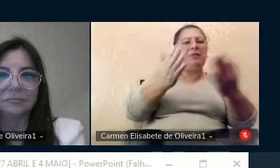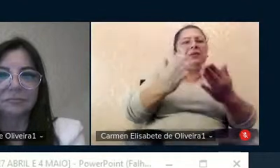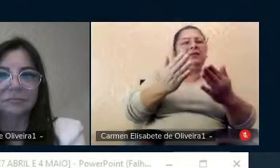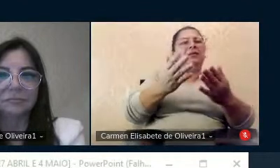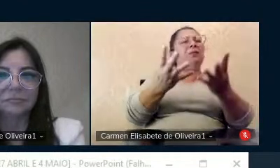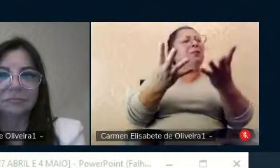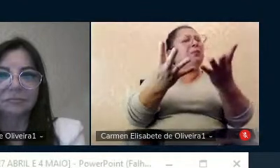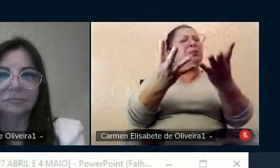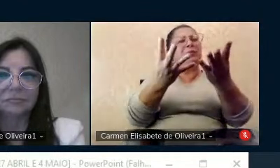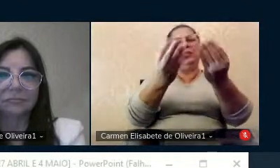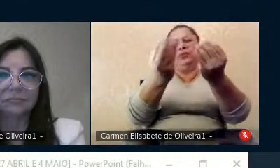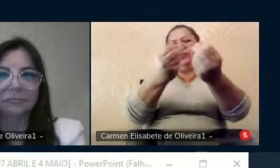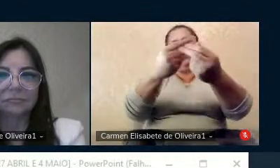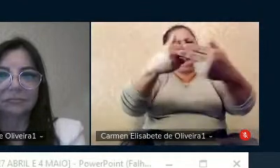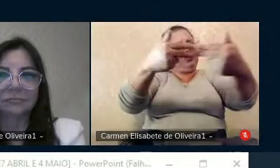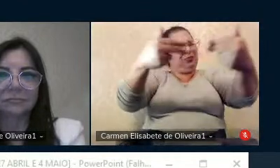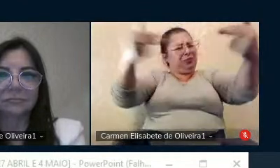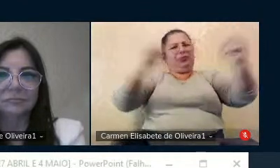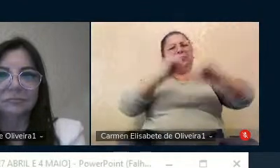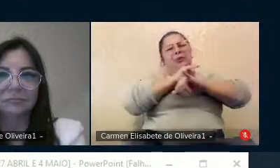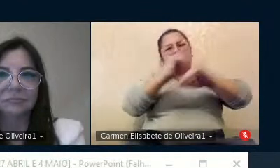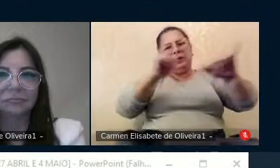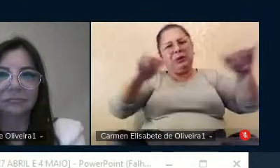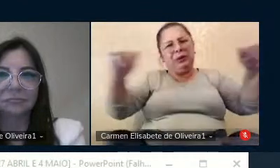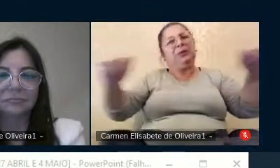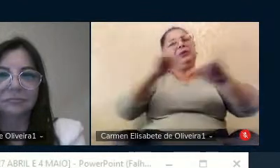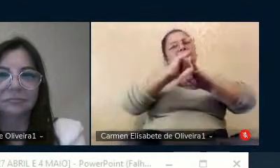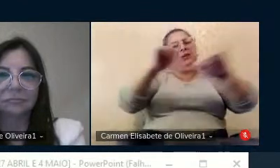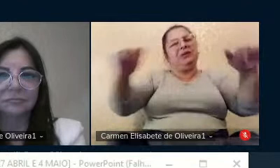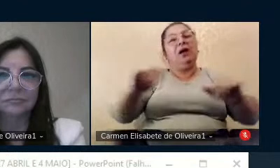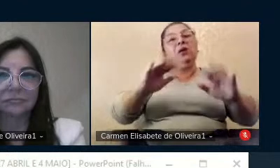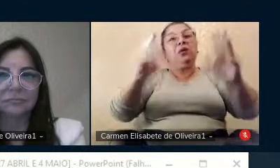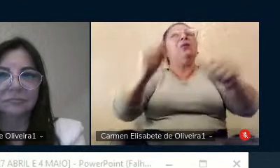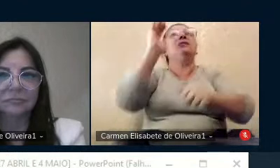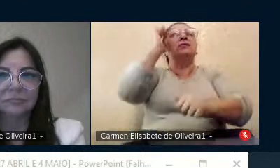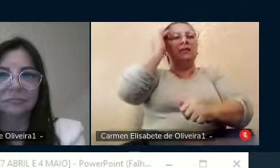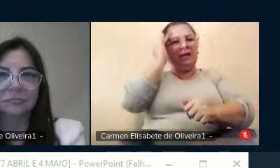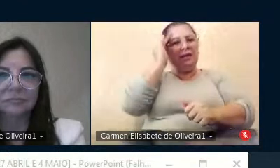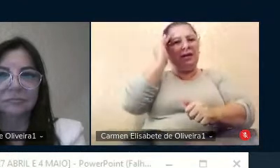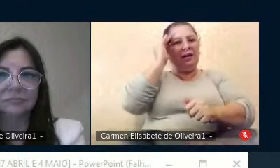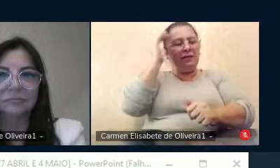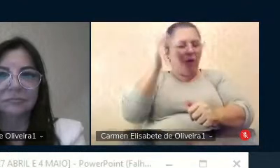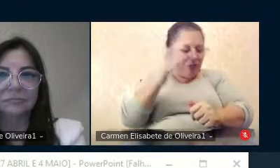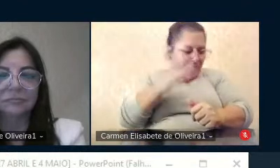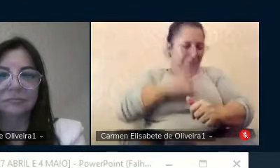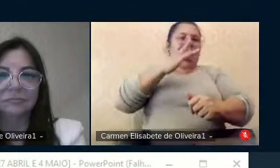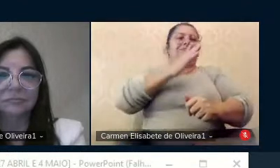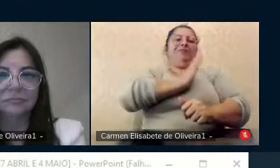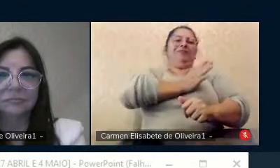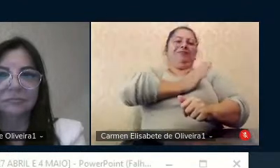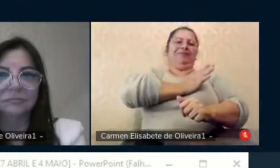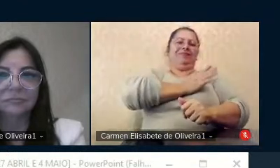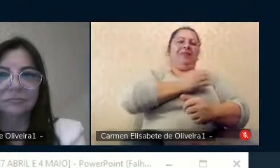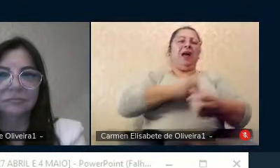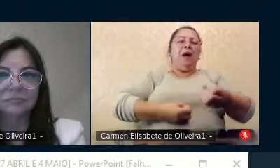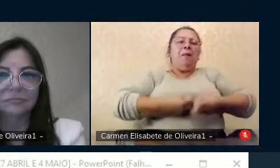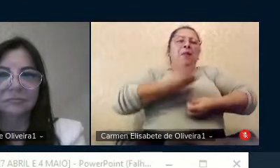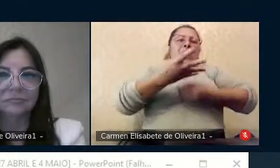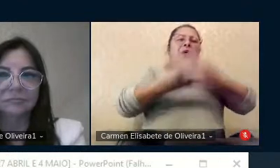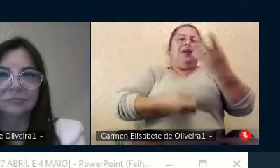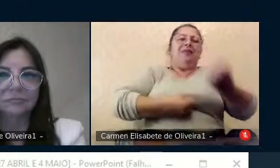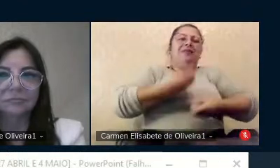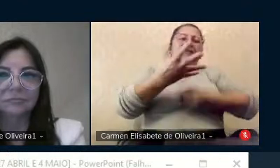do ciberespaço e ganhe asas e toque o coração das pessoas. A poesia, ela